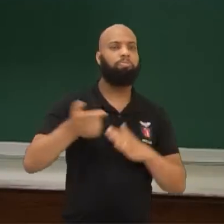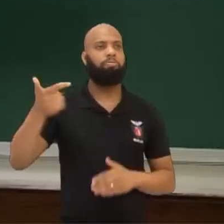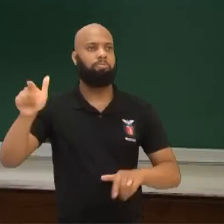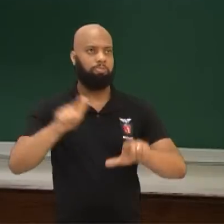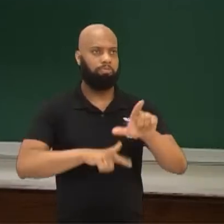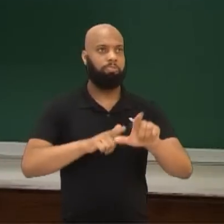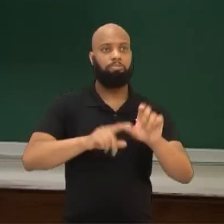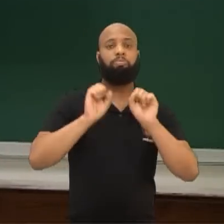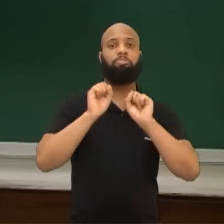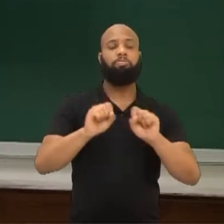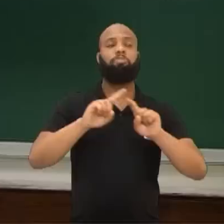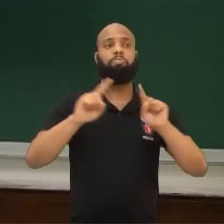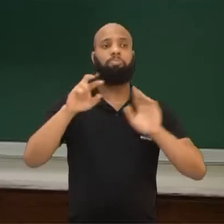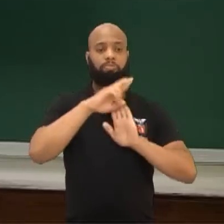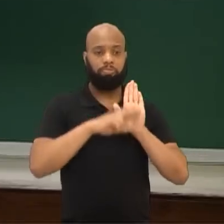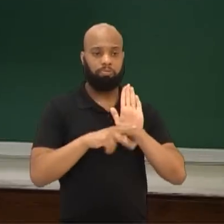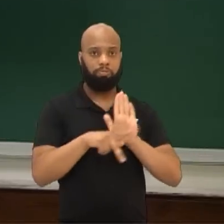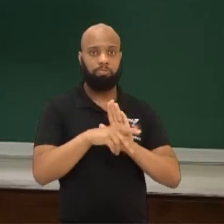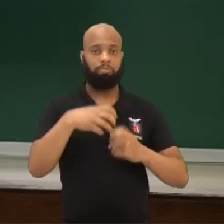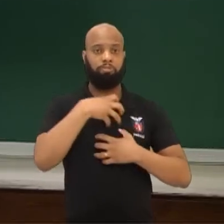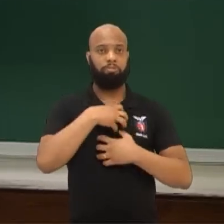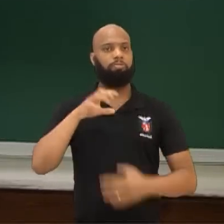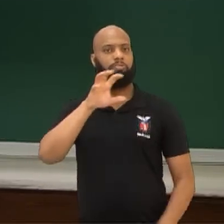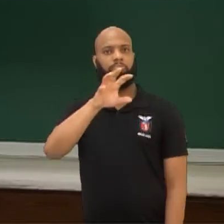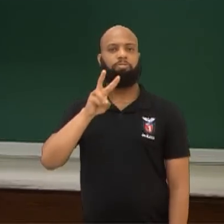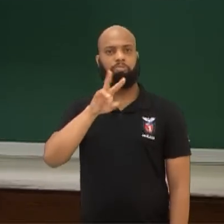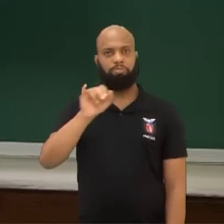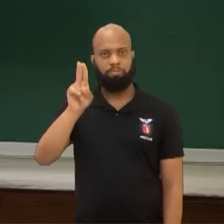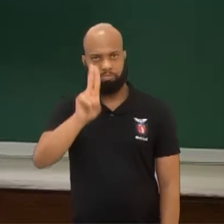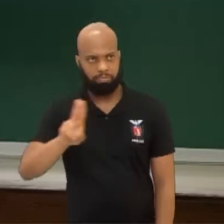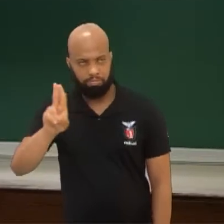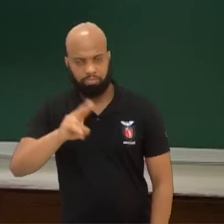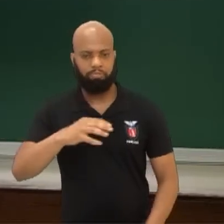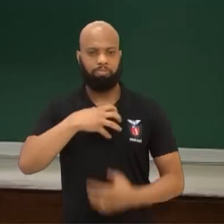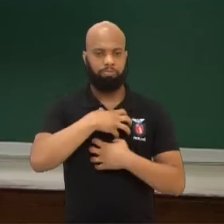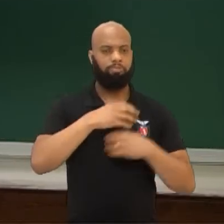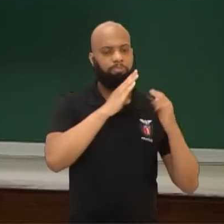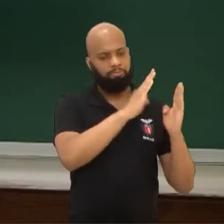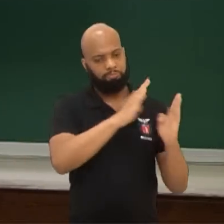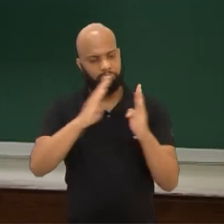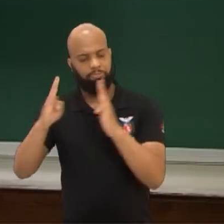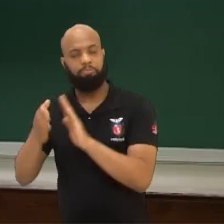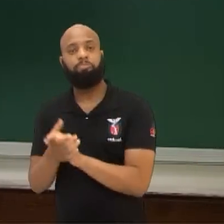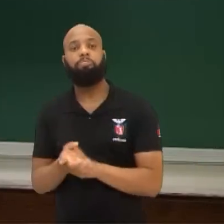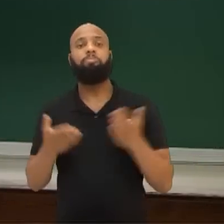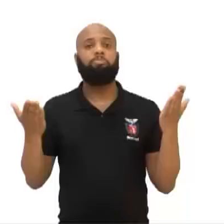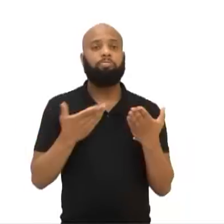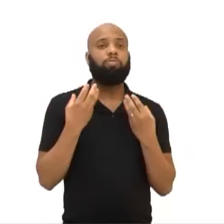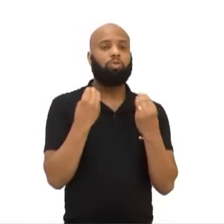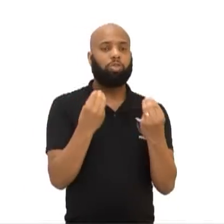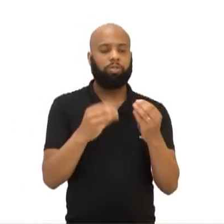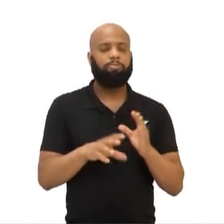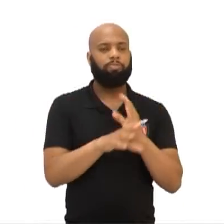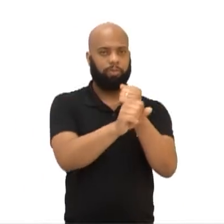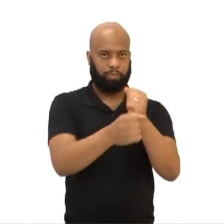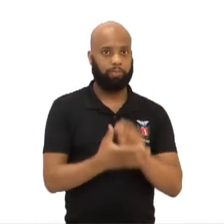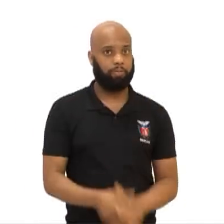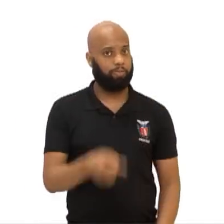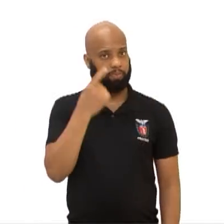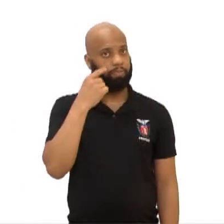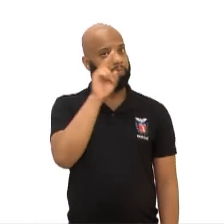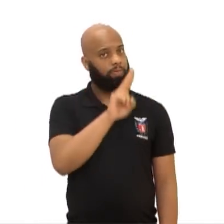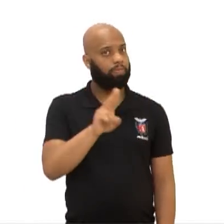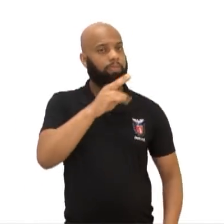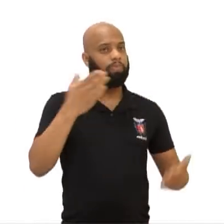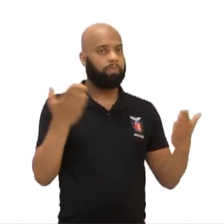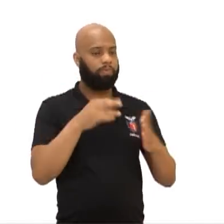letra. Mas a regrinha da proporção é dessa forma, ok? Então, como é que nós calculamos isso? Vejamos lá. Então, usando